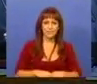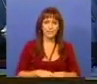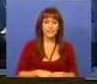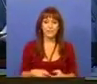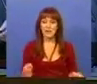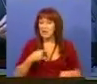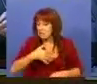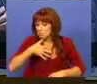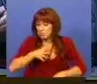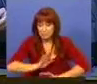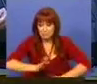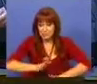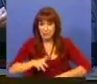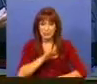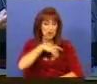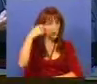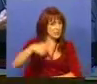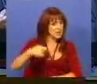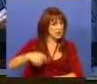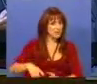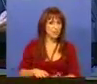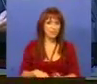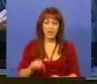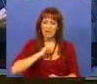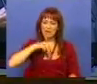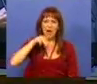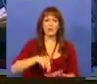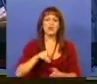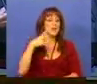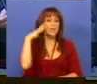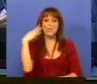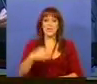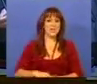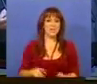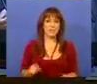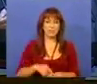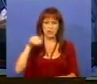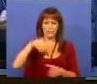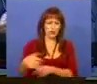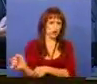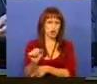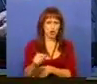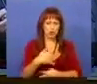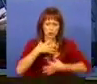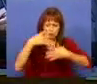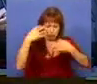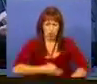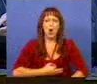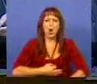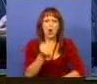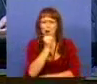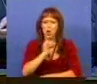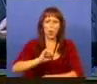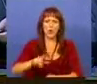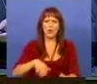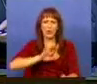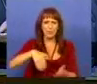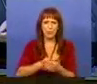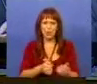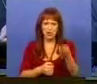Sem mais comentários, Sr. Presidente, a nossa posição é simples. Votaremos convictamente contra as